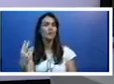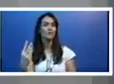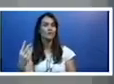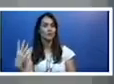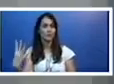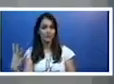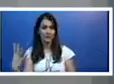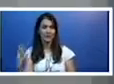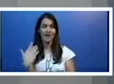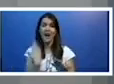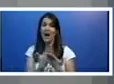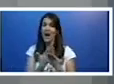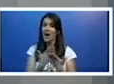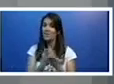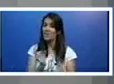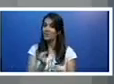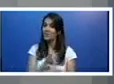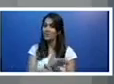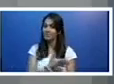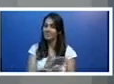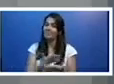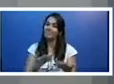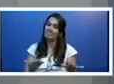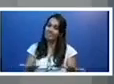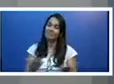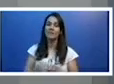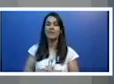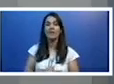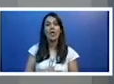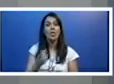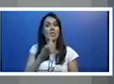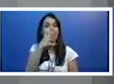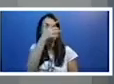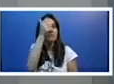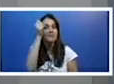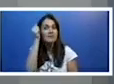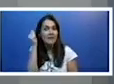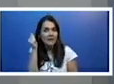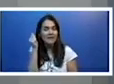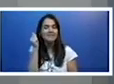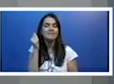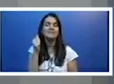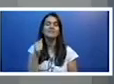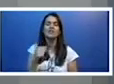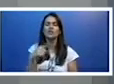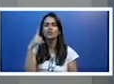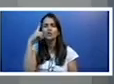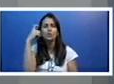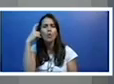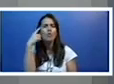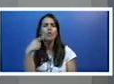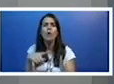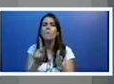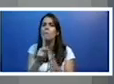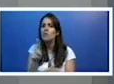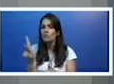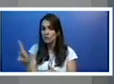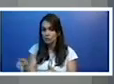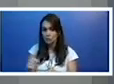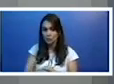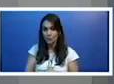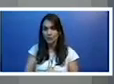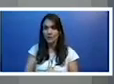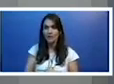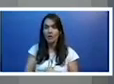Então a aula de hoje vai até aqui. Não esqueçam de fazer as atividades, tirar as dúvidas. Se possível, assistir as aulas mais de